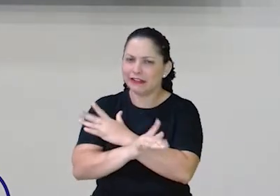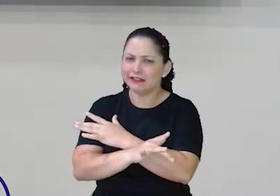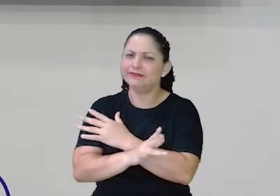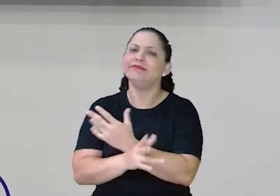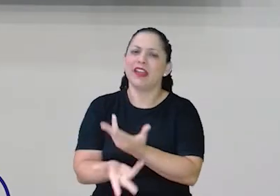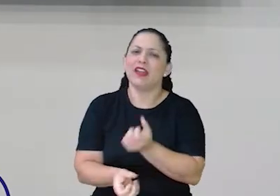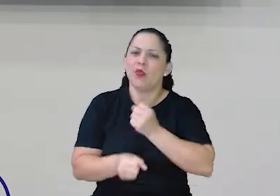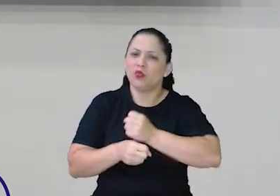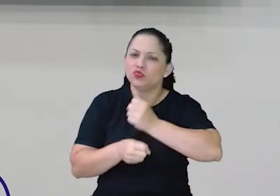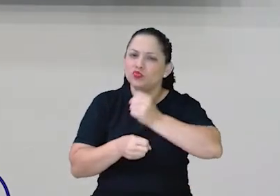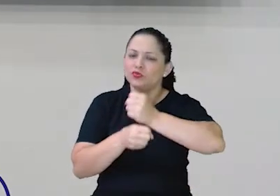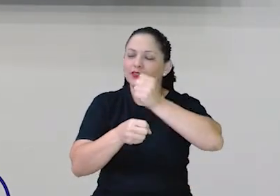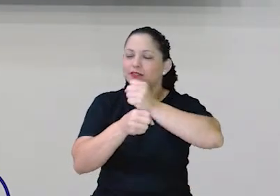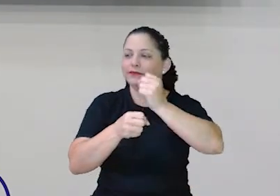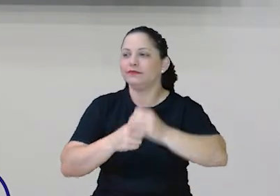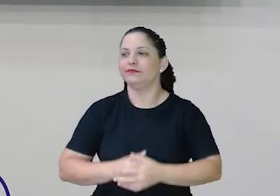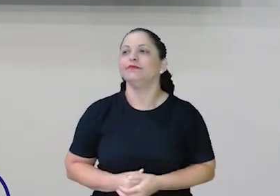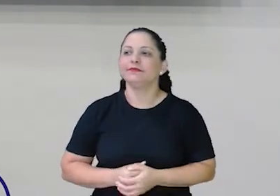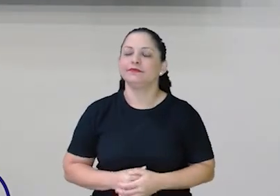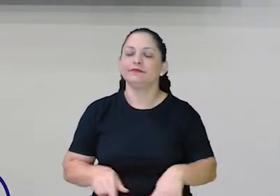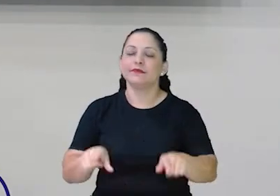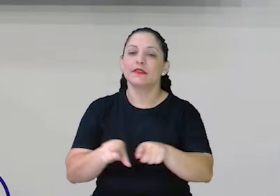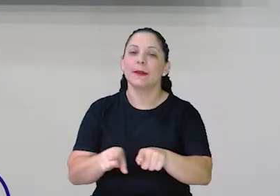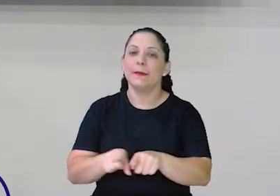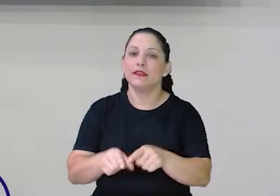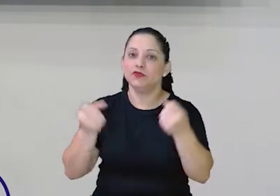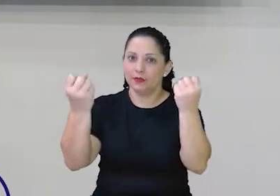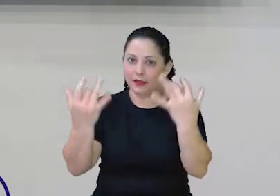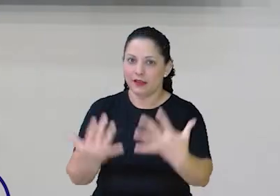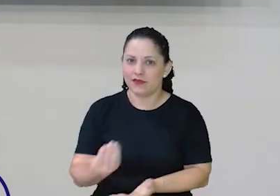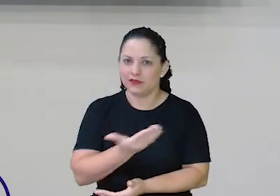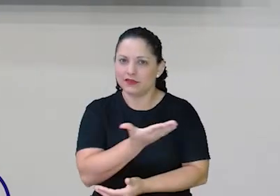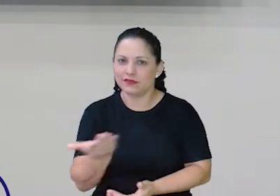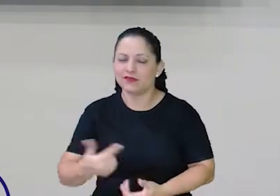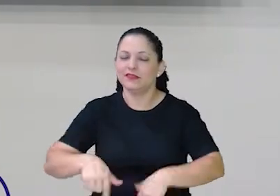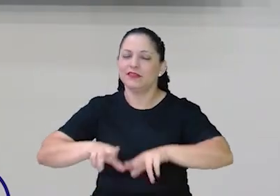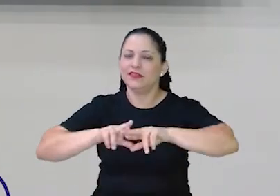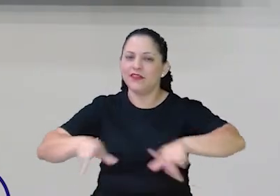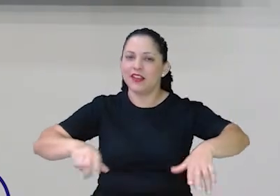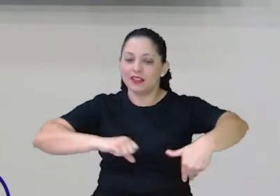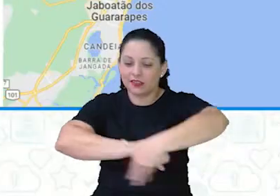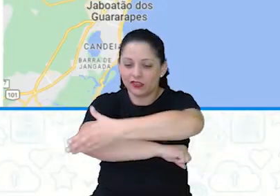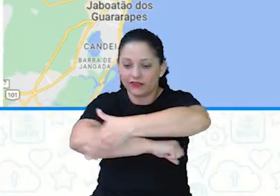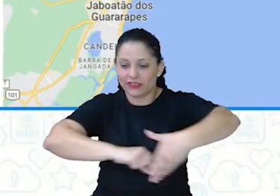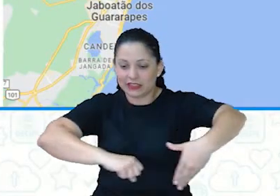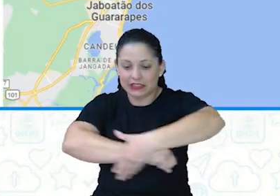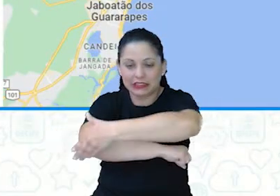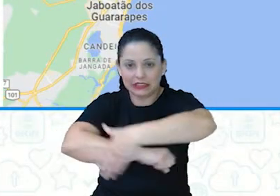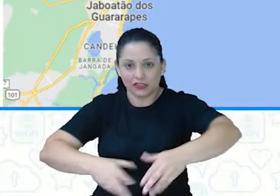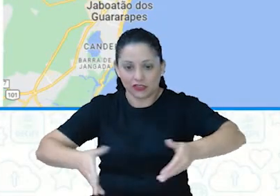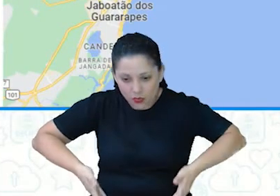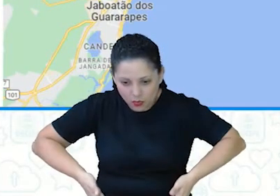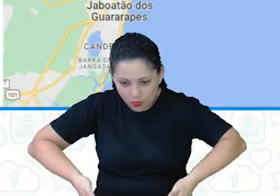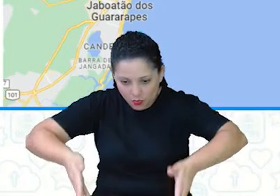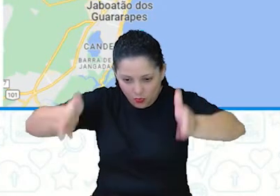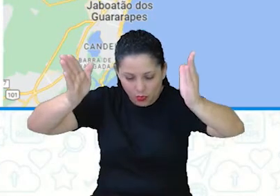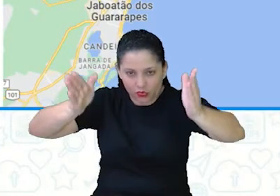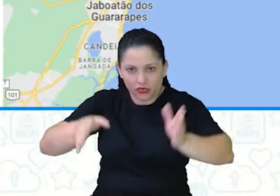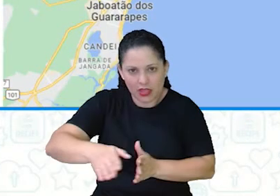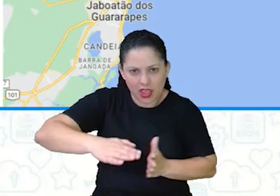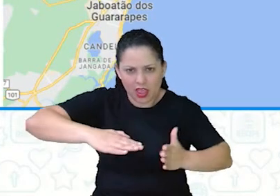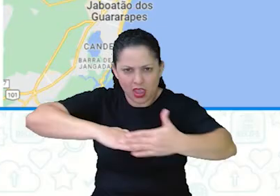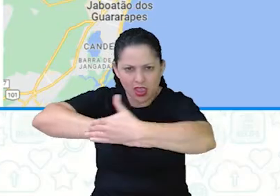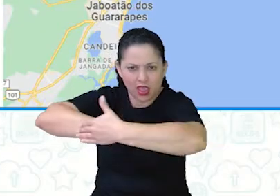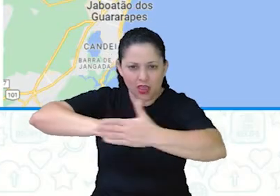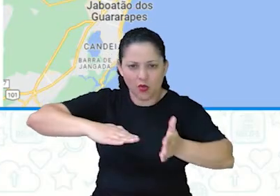só, eu lembrei para vocês também sobre as diferenças das avenidas, das ruas e das vielas. Lembra, a avenida